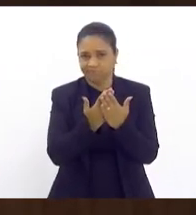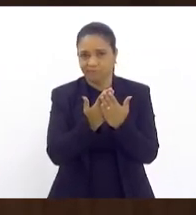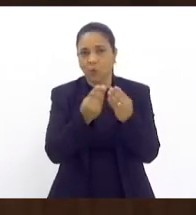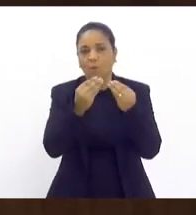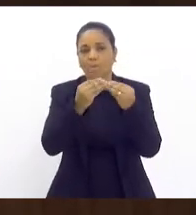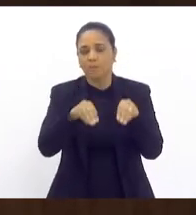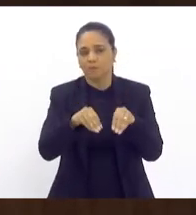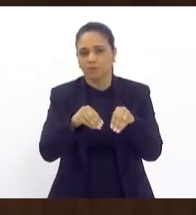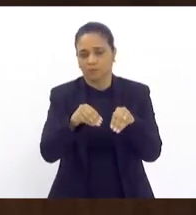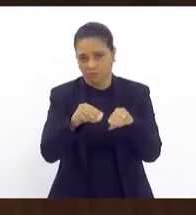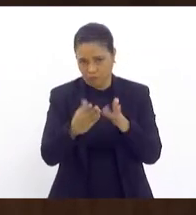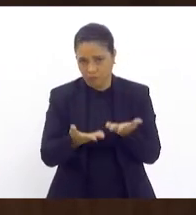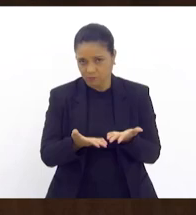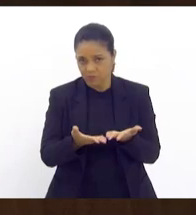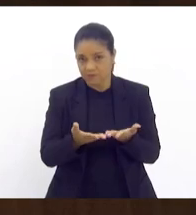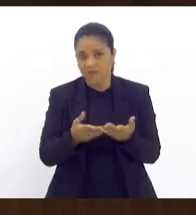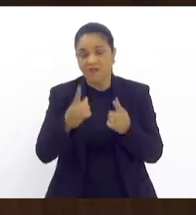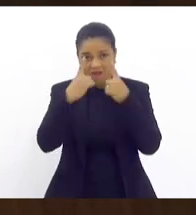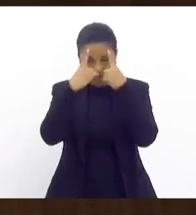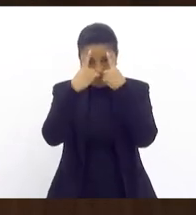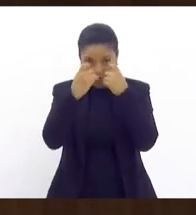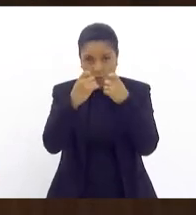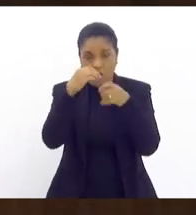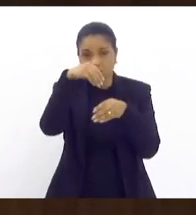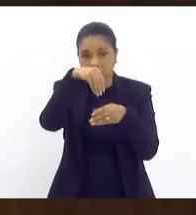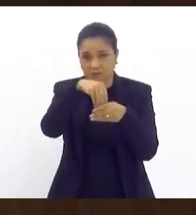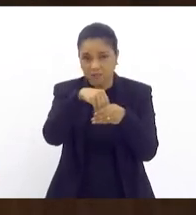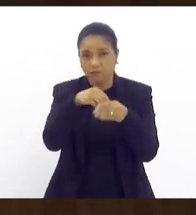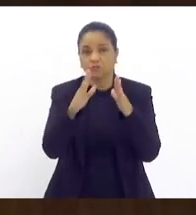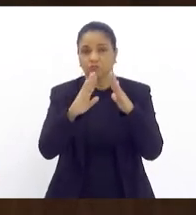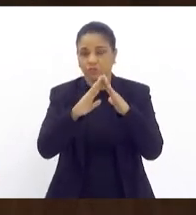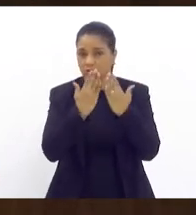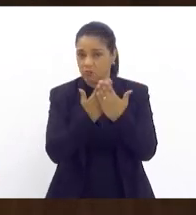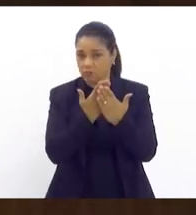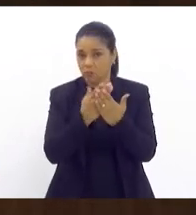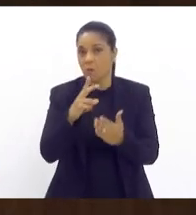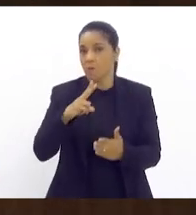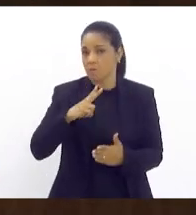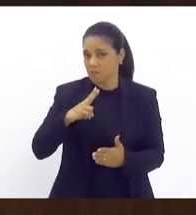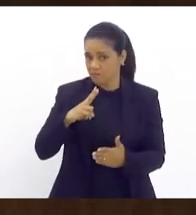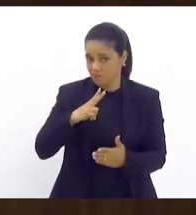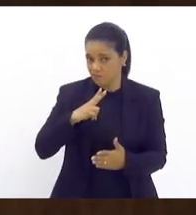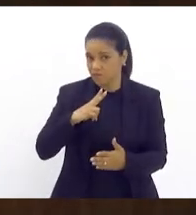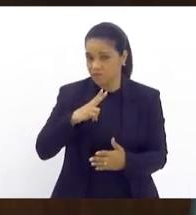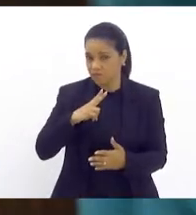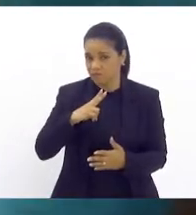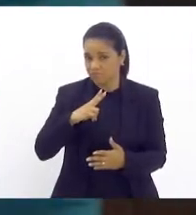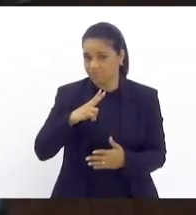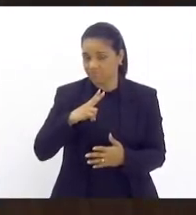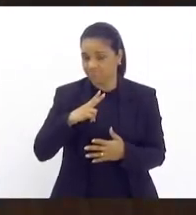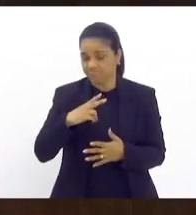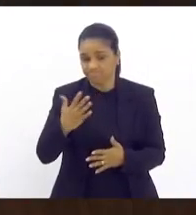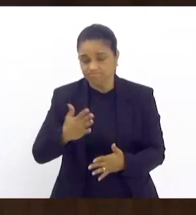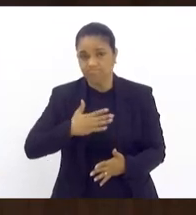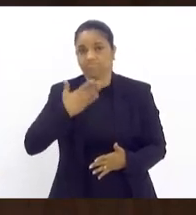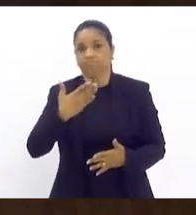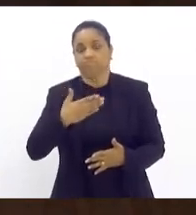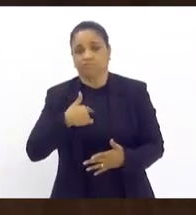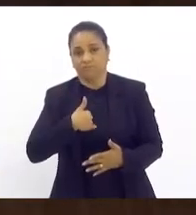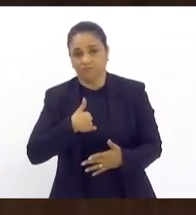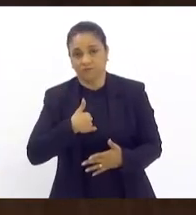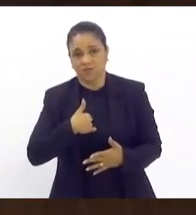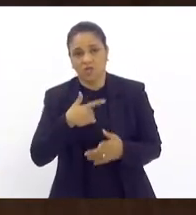afinal uma violência também nas escolas privadas a gente ainda tá muito chocado com